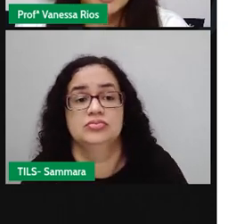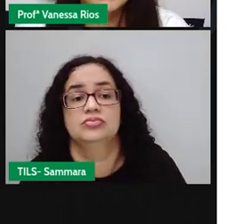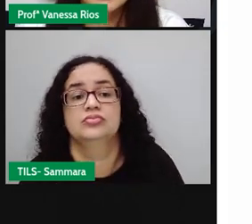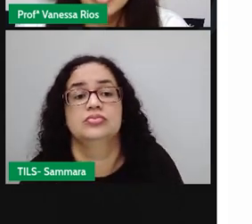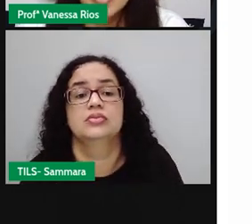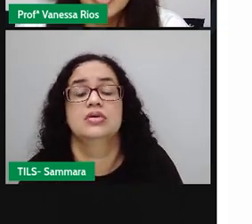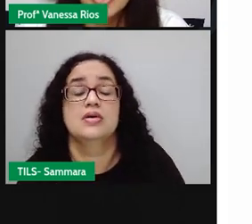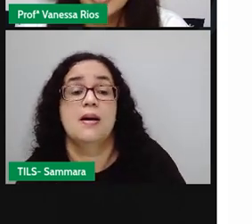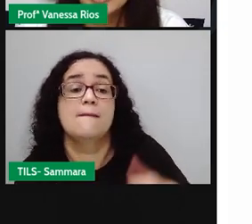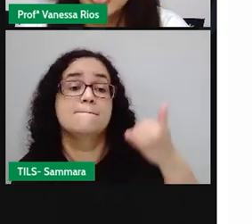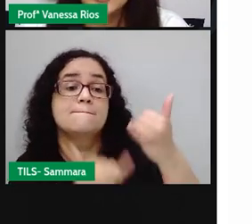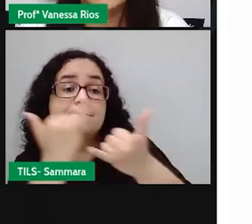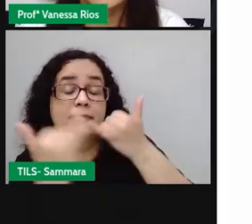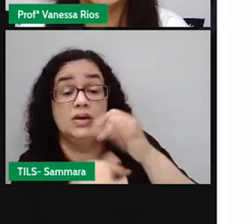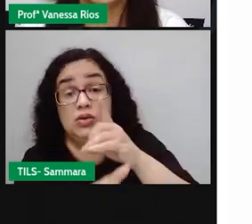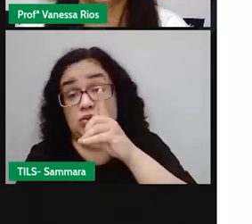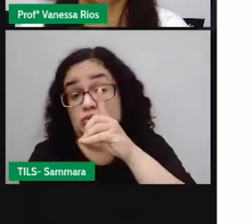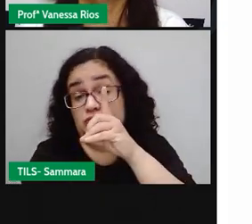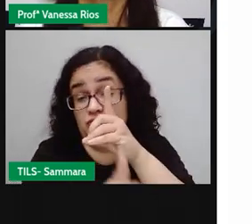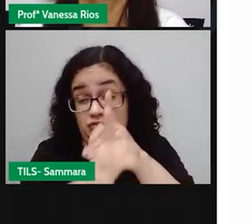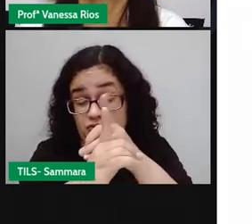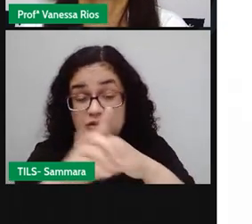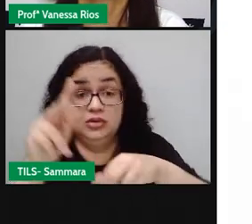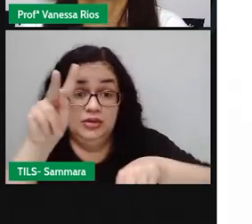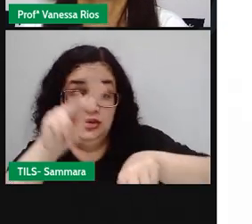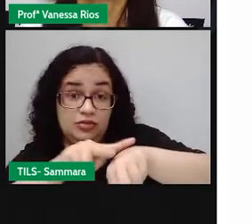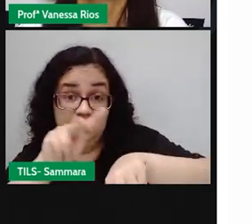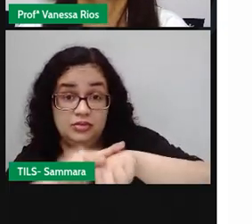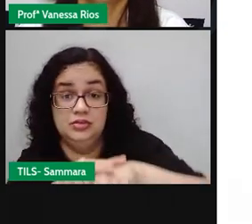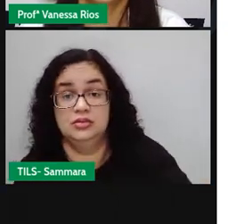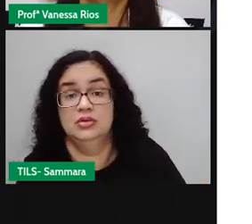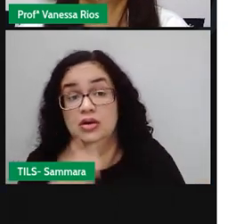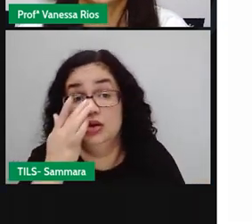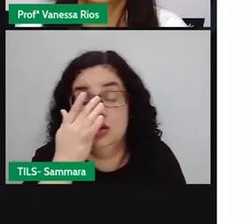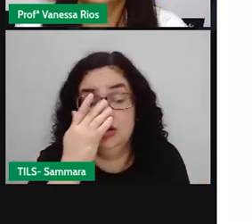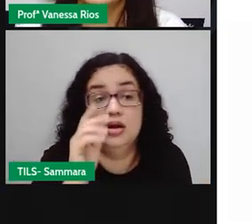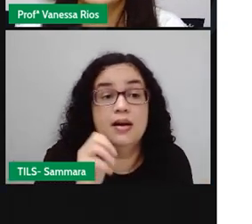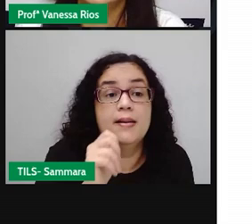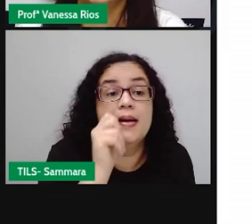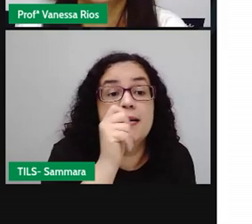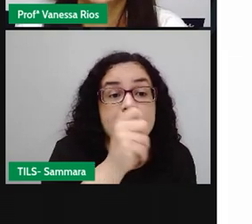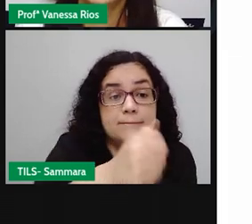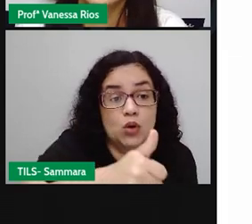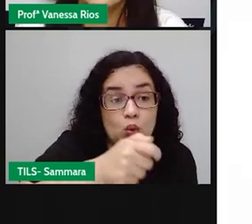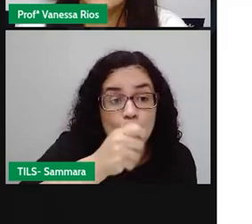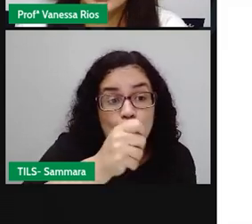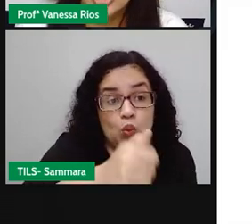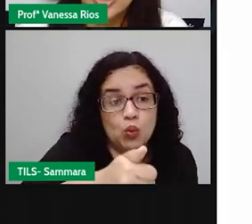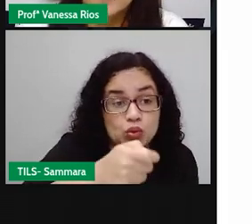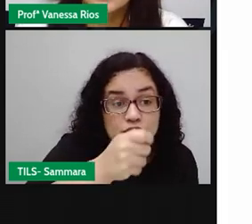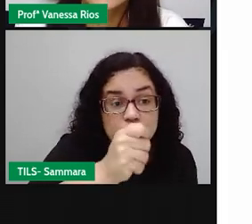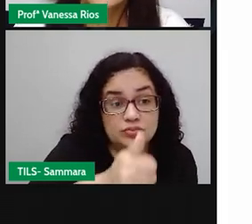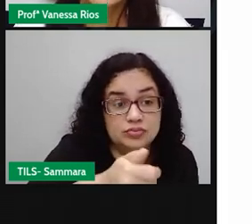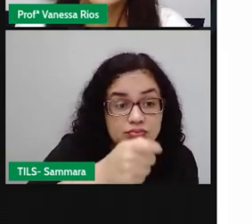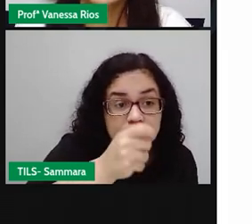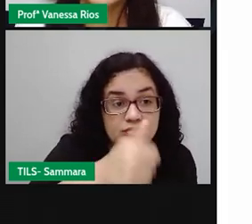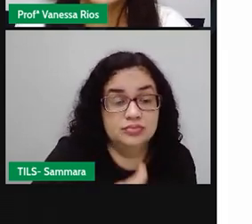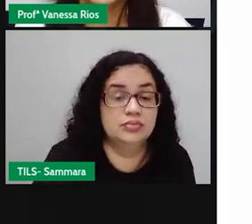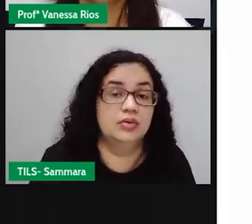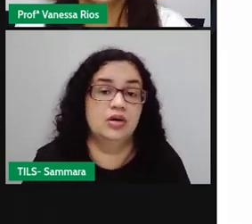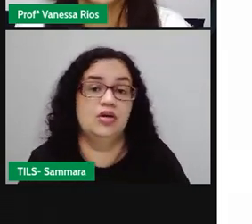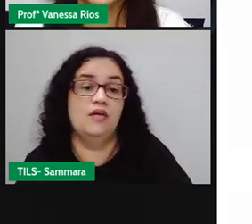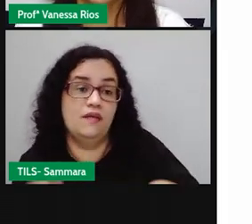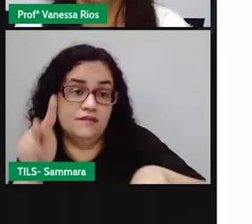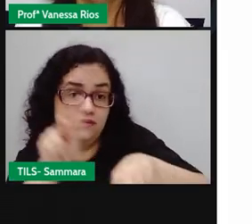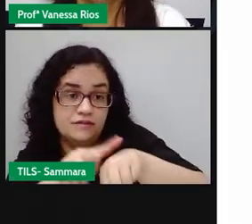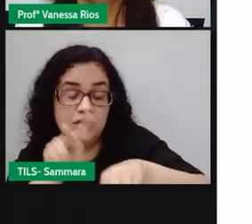Olha só que brinquedo a Pro encontrou, que é feito de vidro. As bolinhas de gude. O vidro é